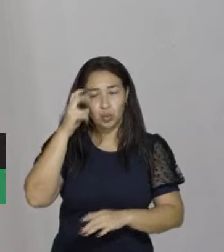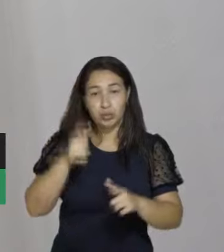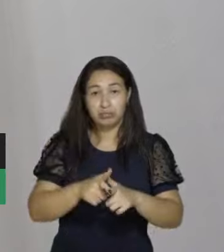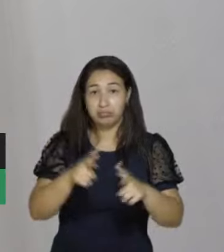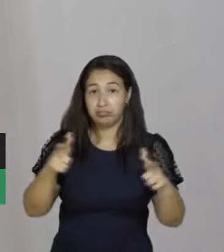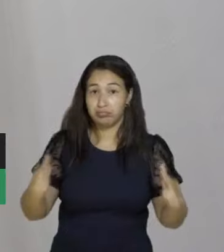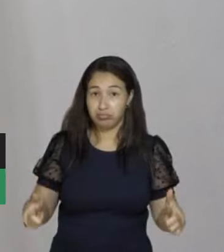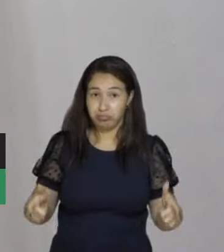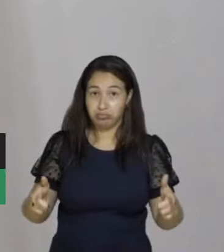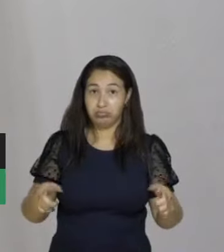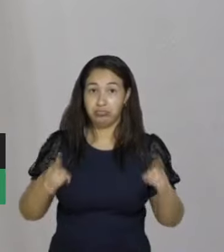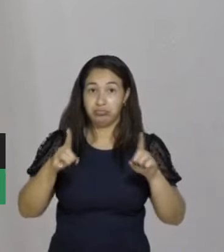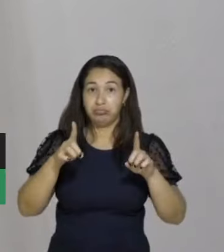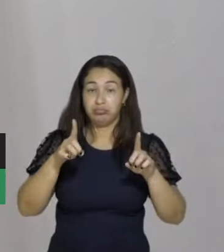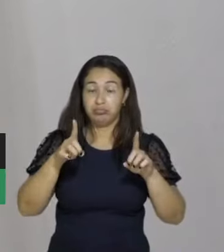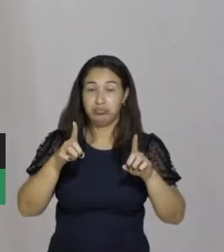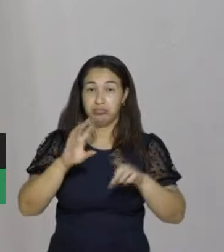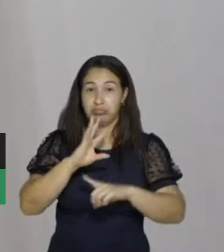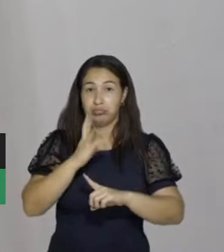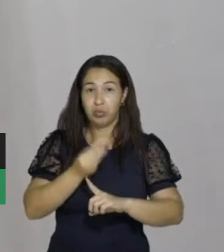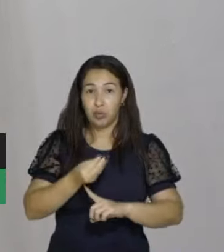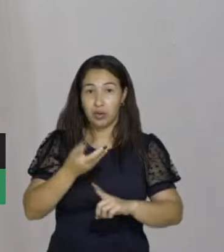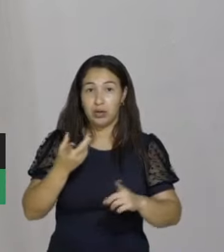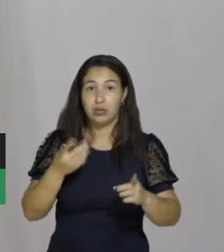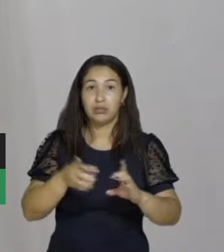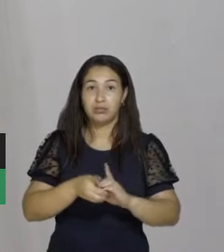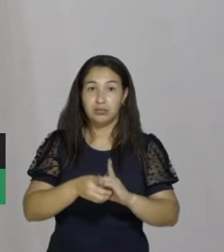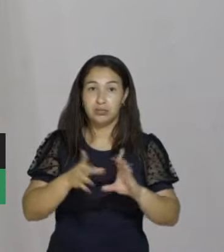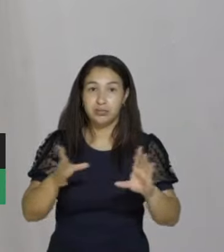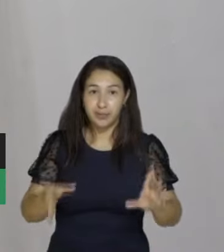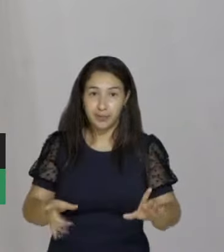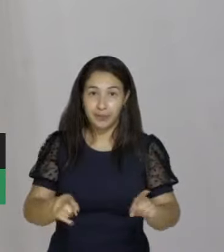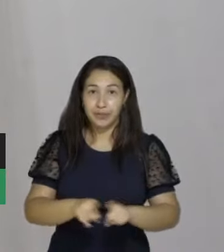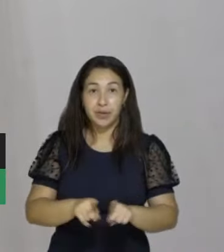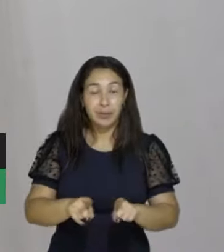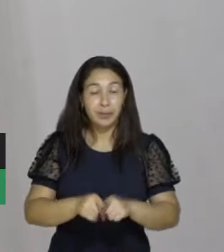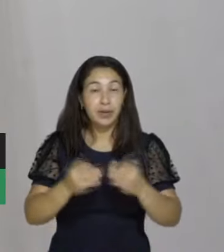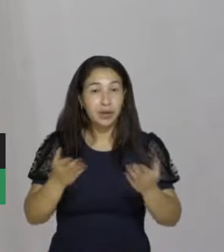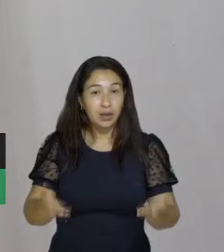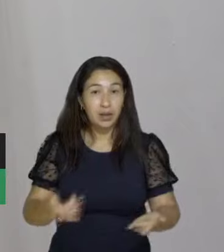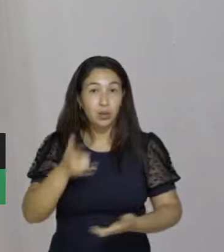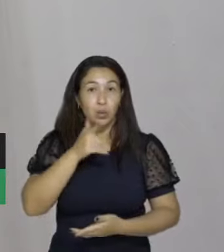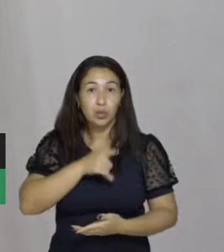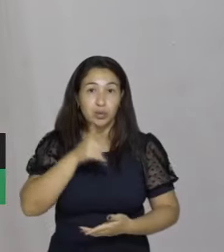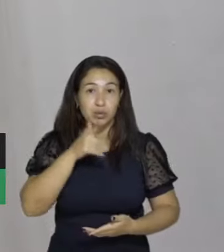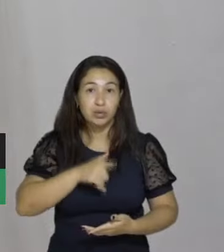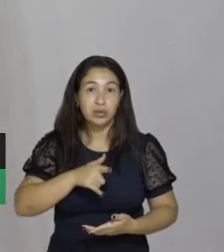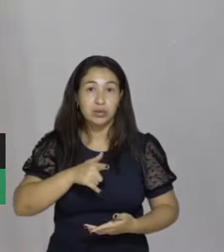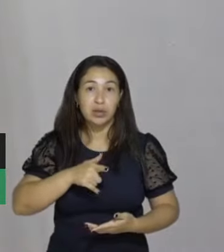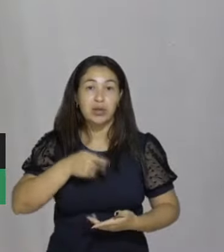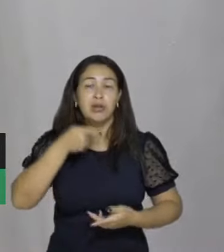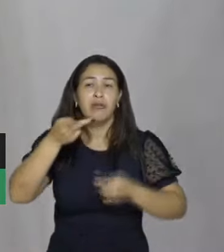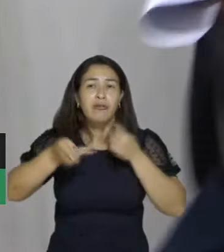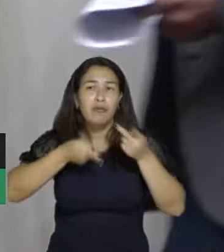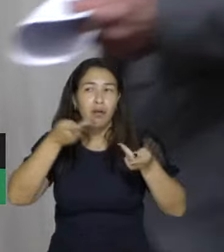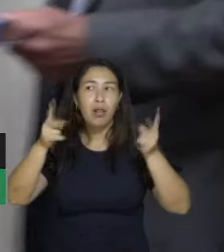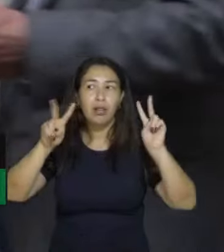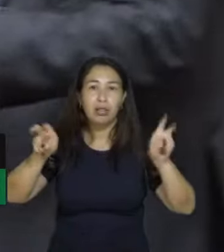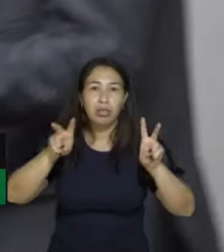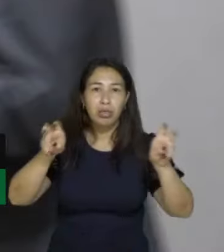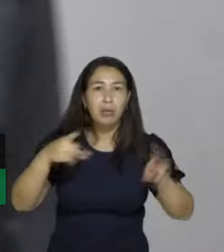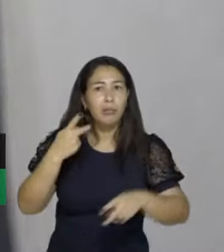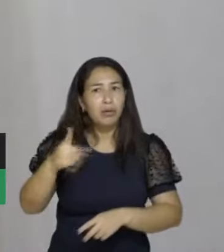democrática e plural E especialmente que a juventude consigam manifestar os seus desejos porque serão sim